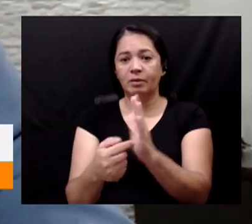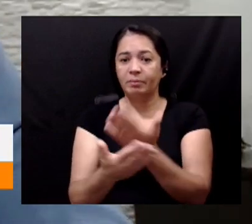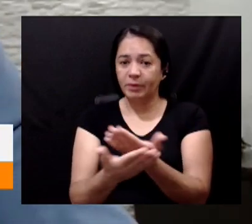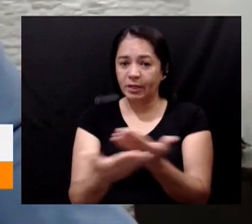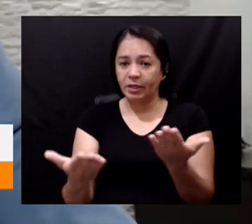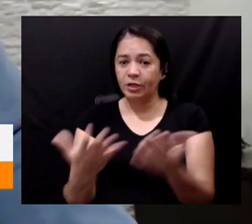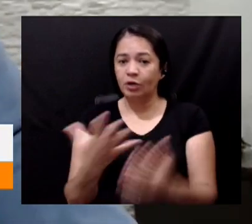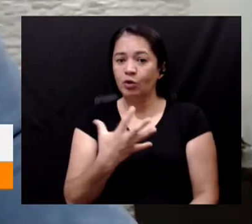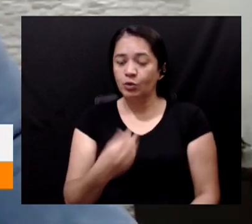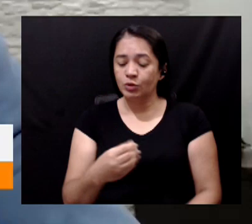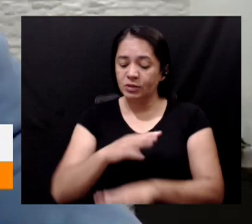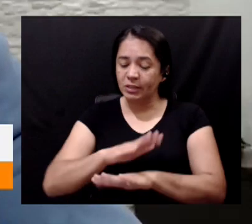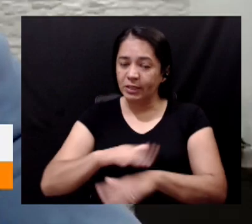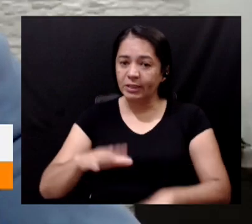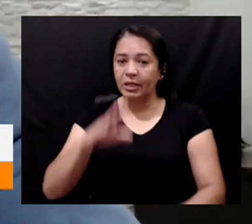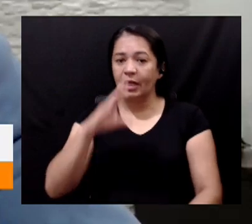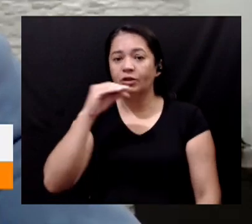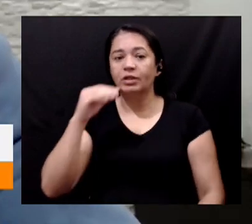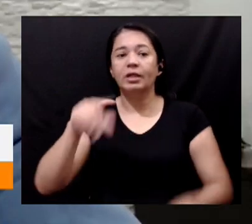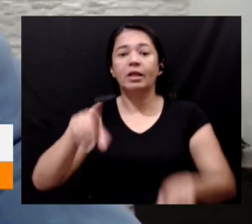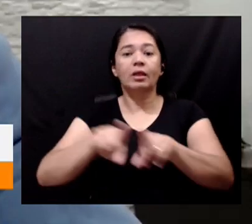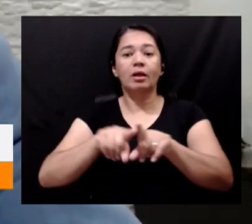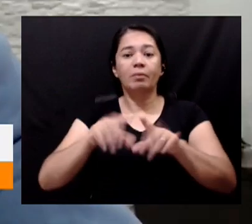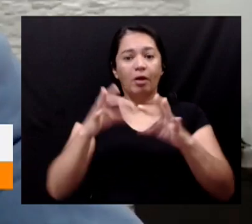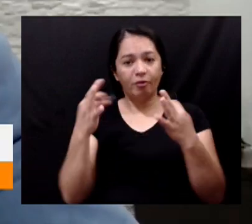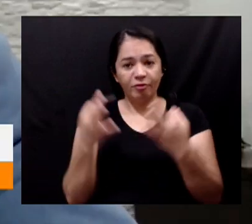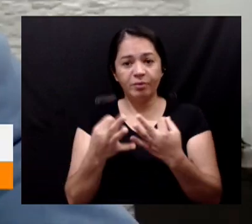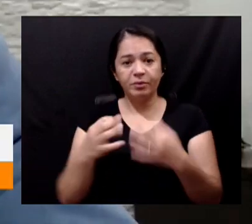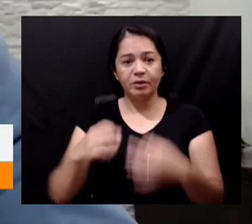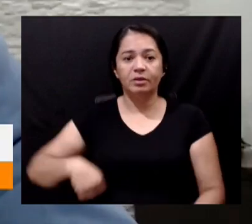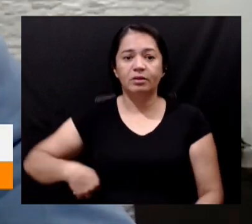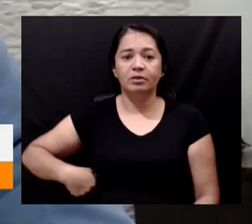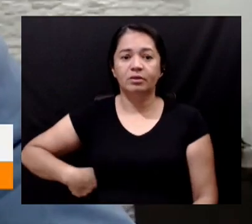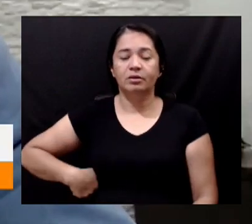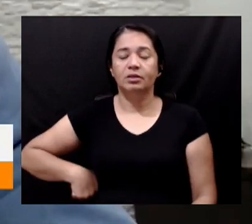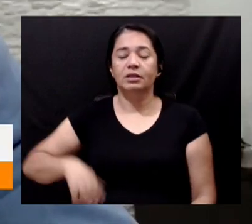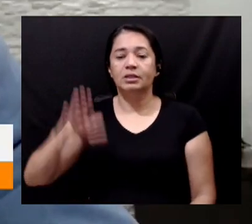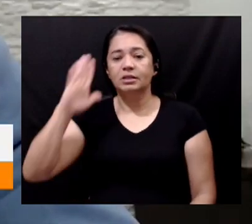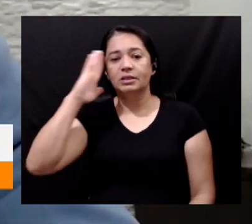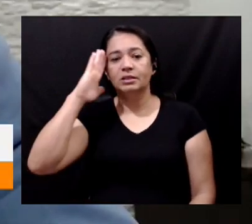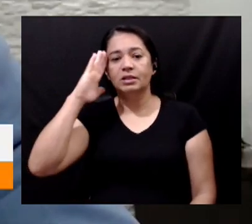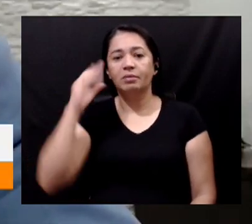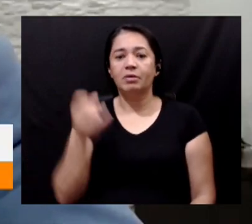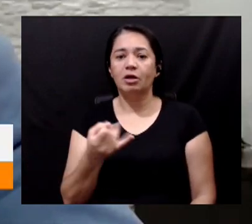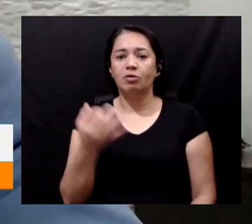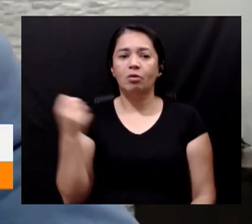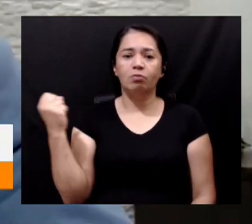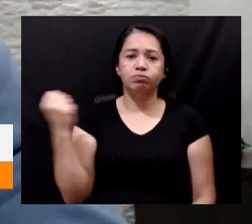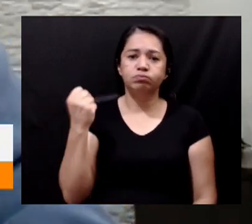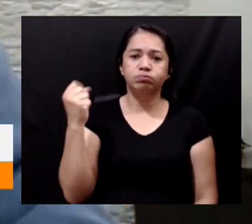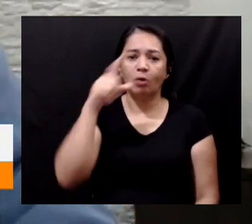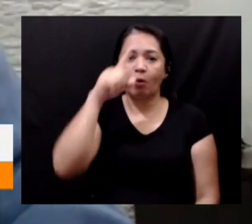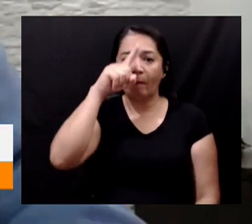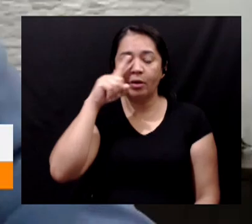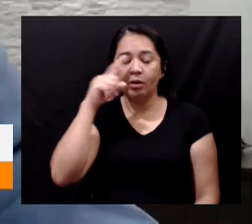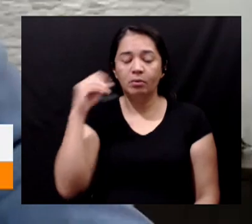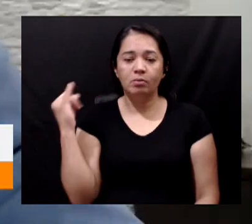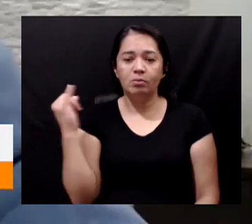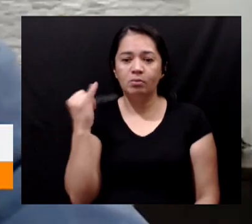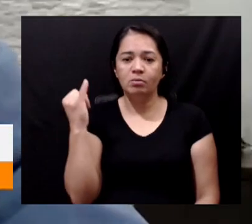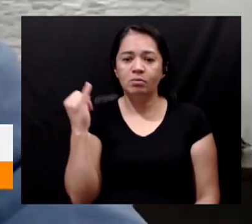adolescentes e também até os pais, né, para saberem a gravidade disso, o quão importante passar